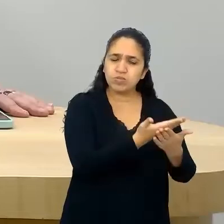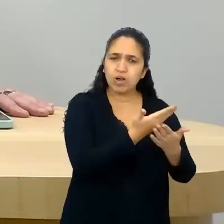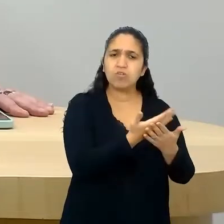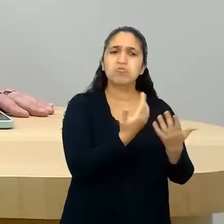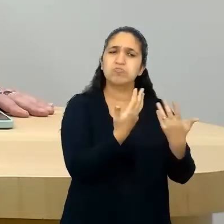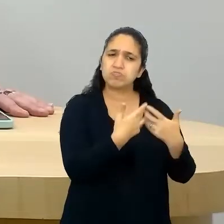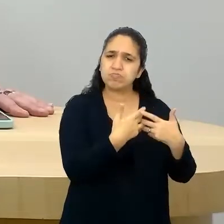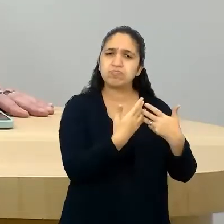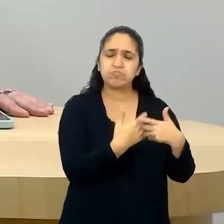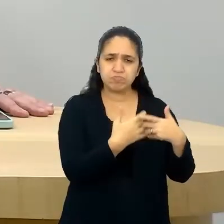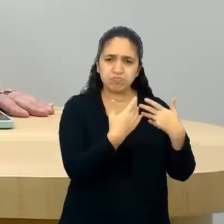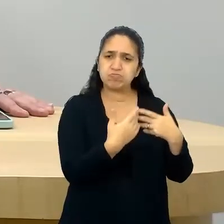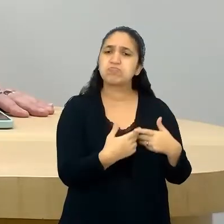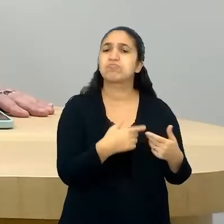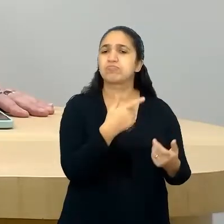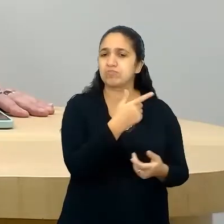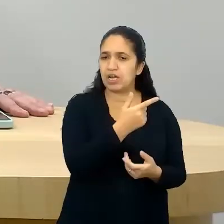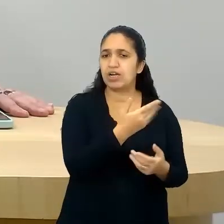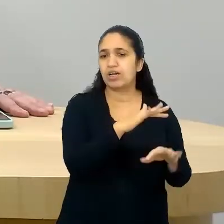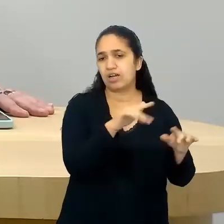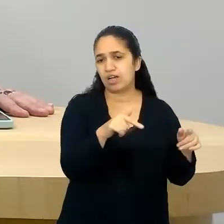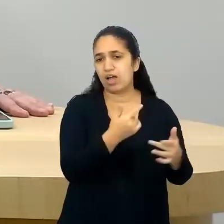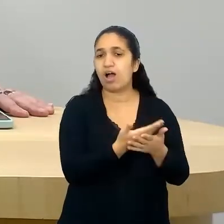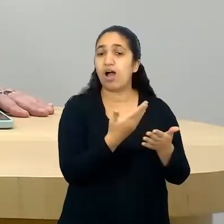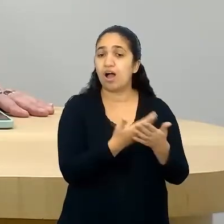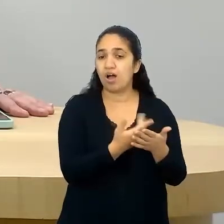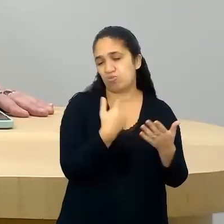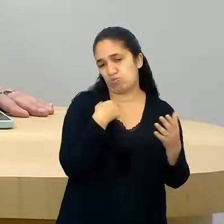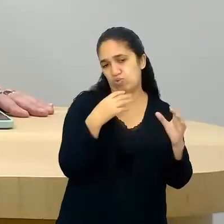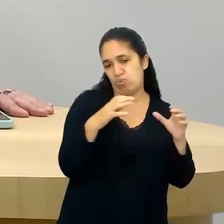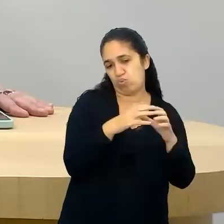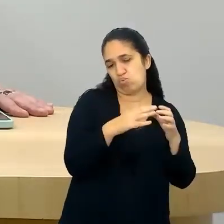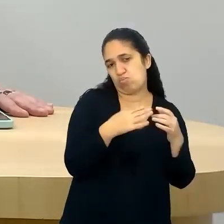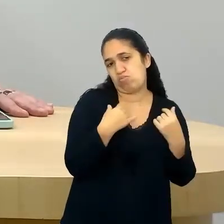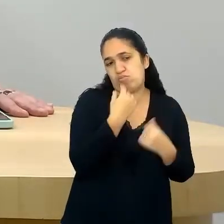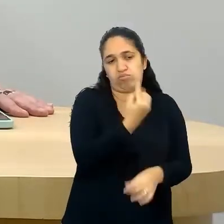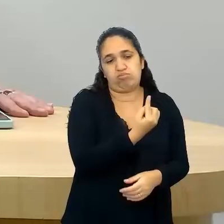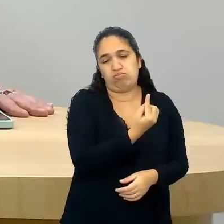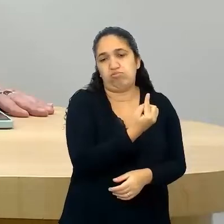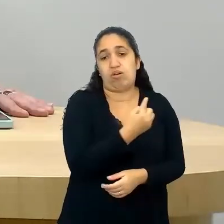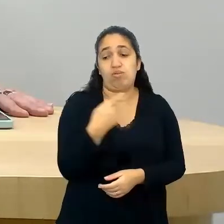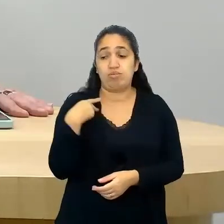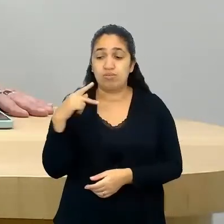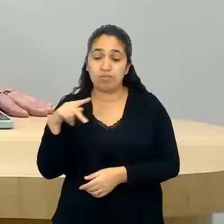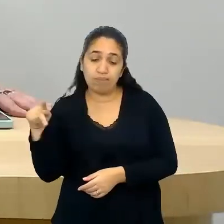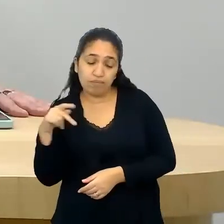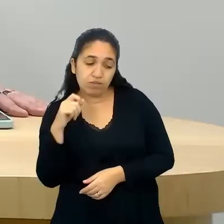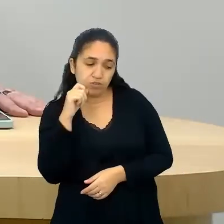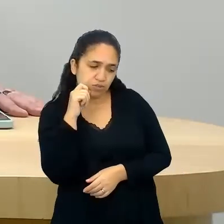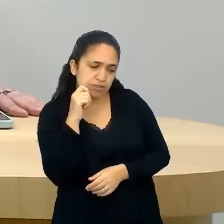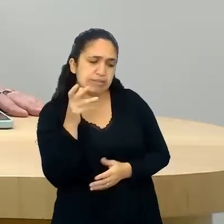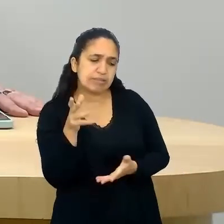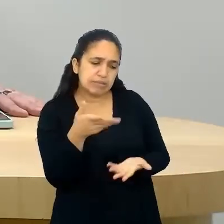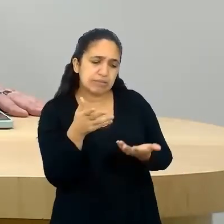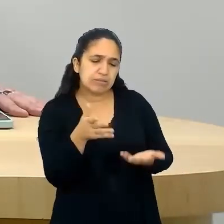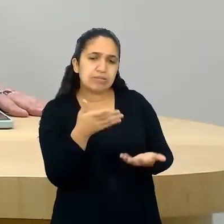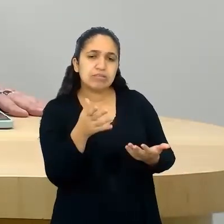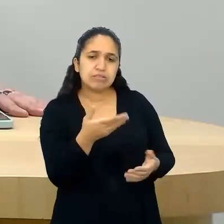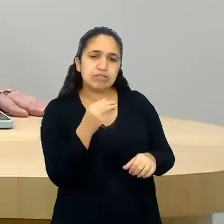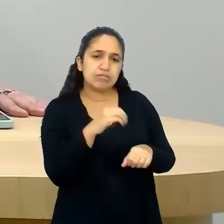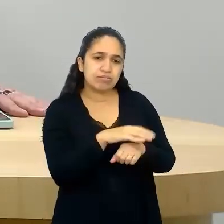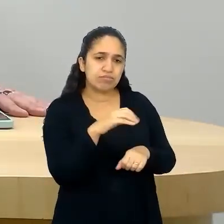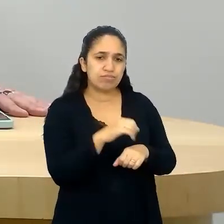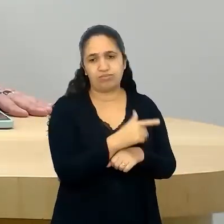sugestão pode trabalhar aí na sala de aula, né, ou em grupo ou individual, e o professor aí ele pode estar sugerindo também